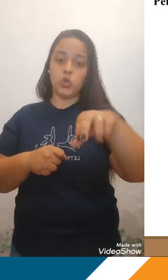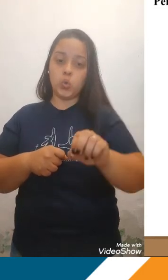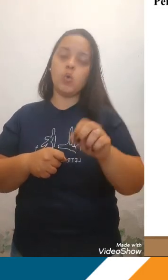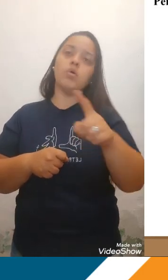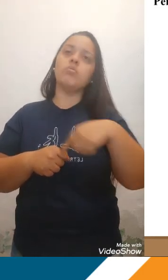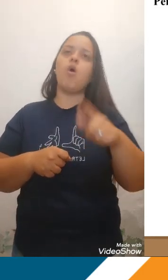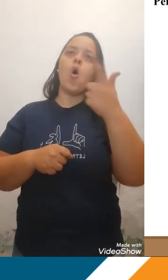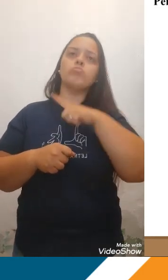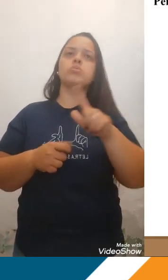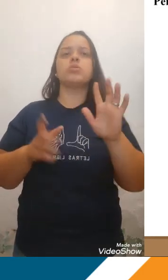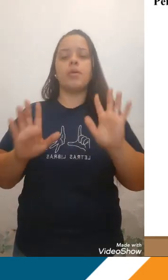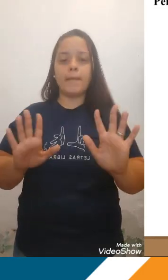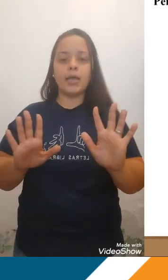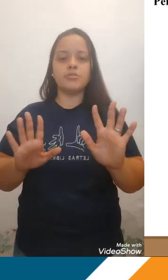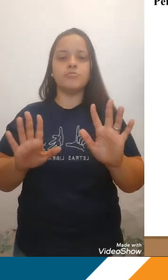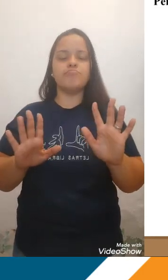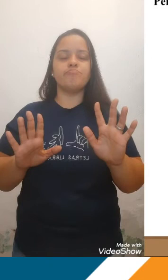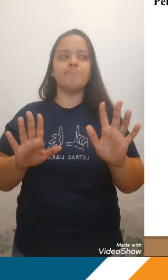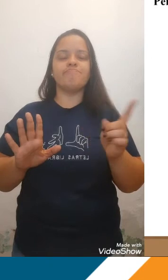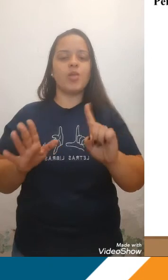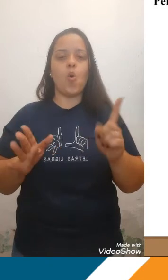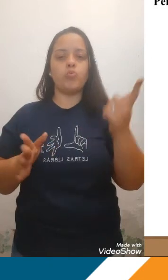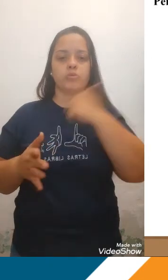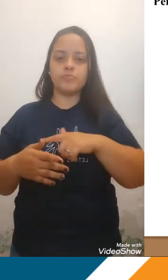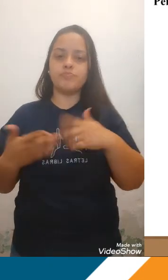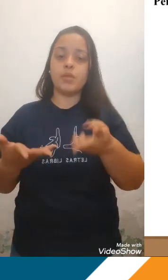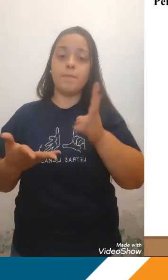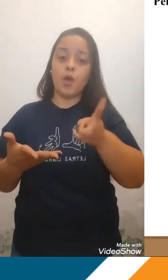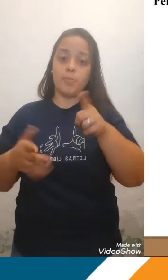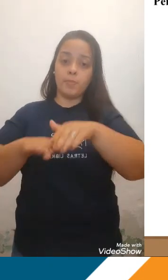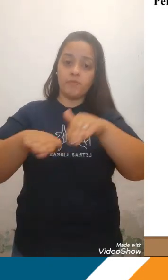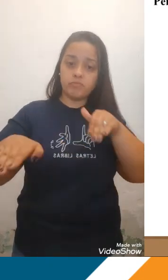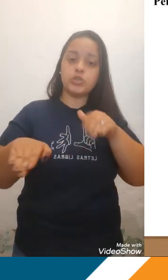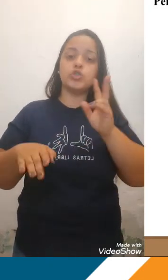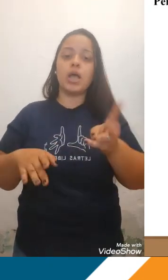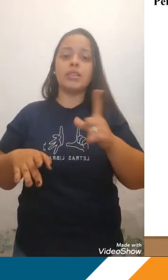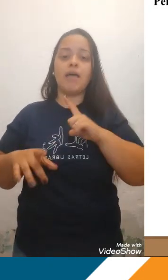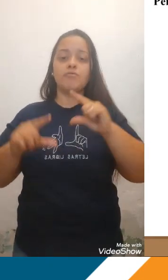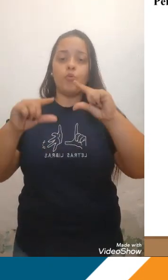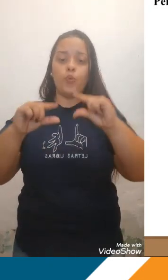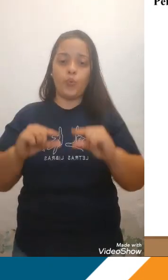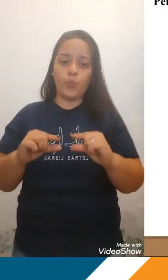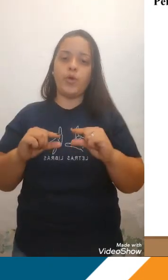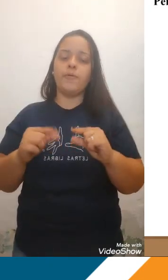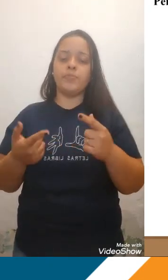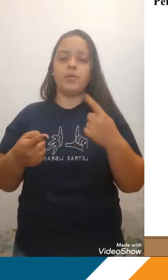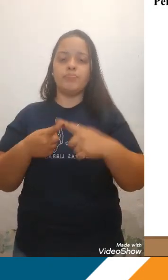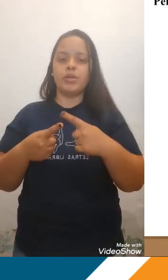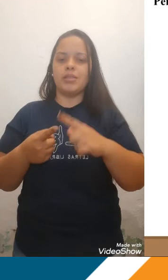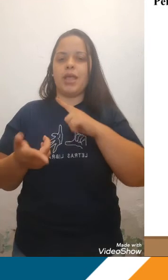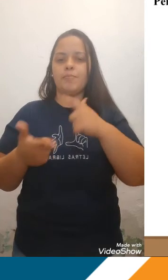república, mas em seguida foi duramente reprimida. O próprio movimento ele já se encontrava enfraquecido pelas